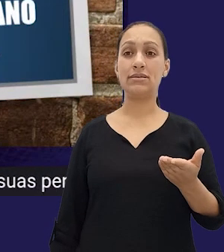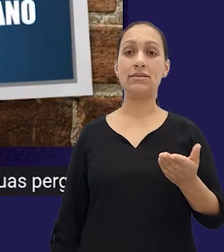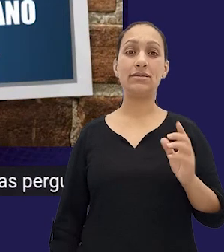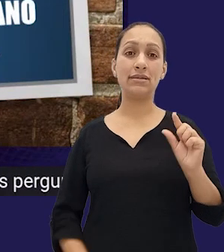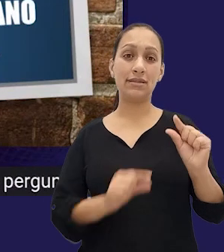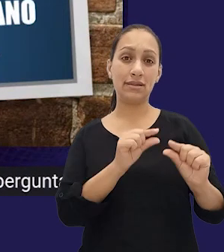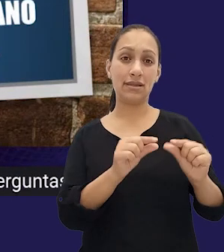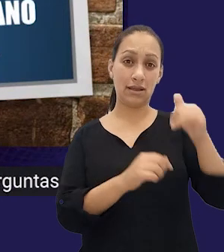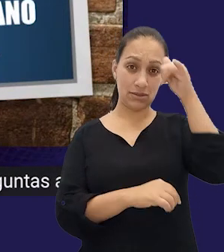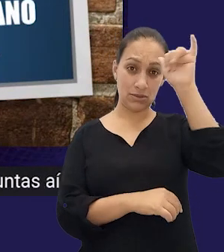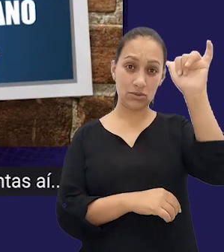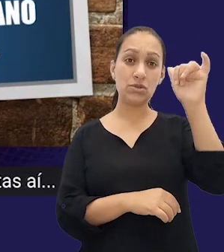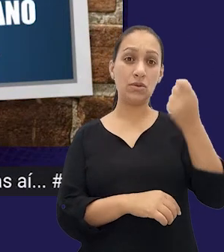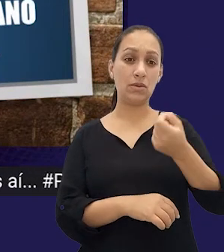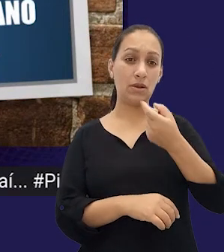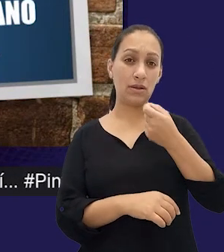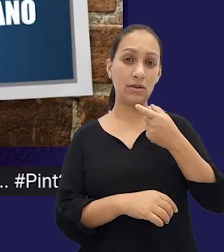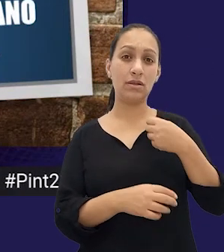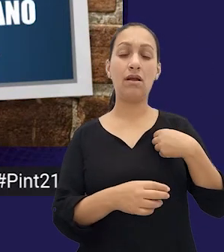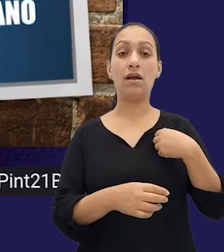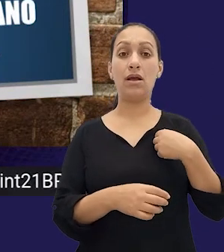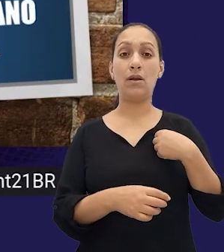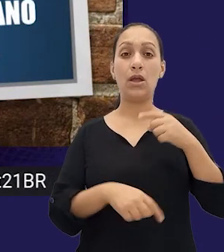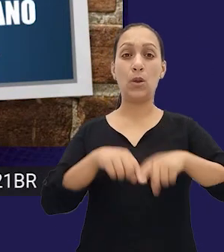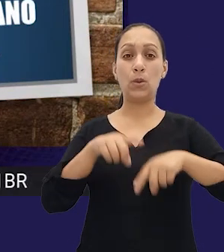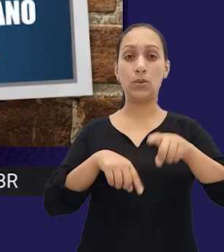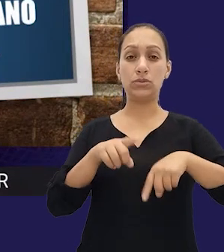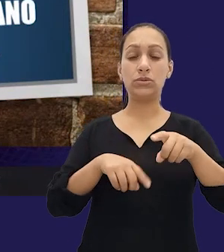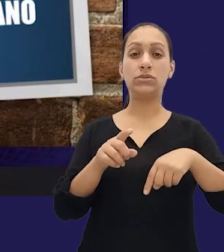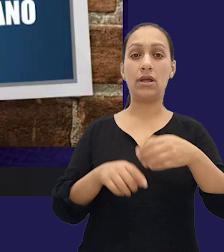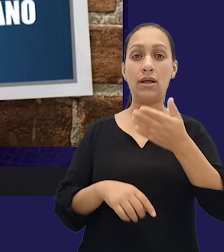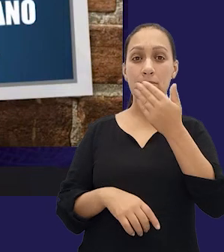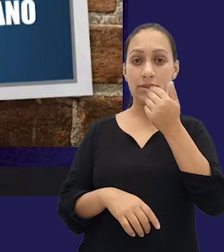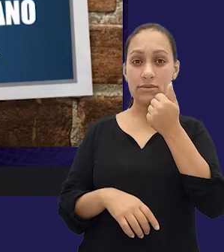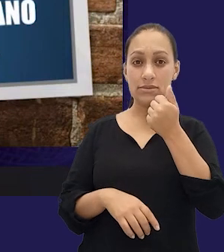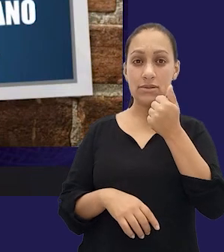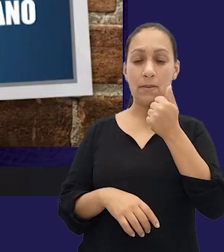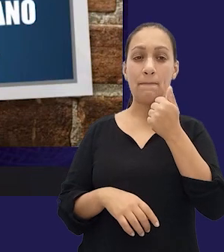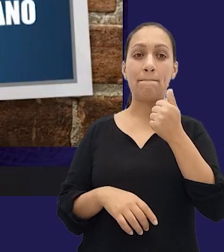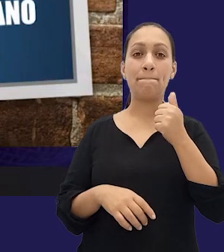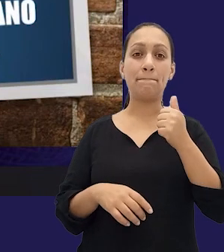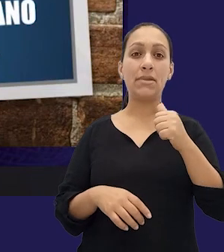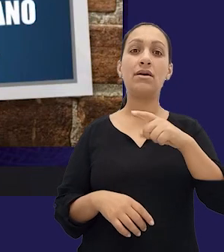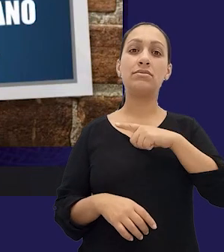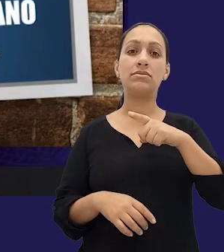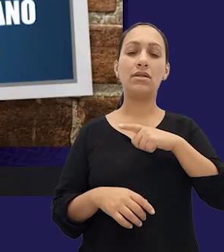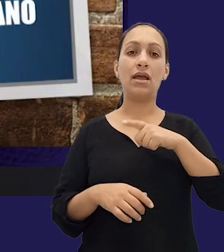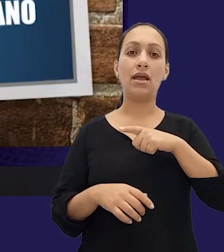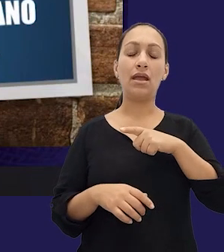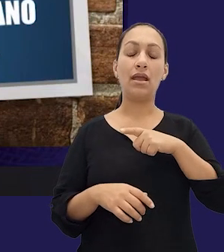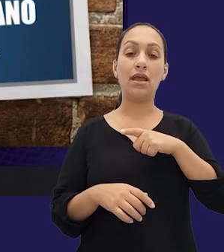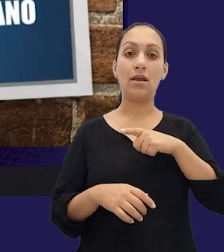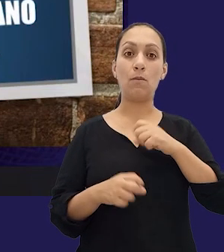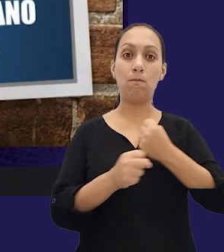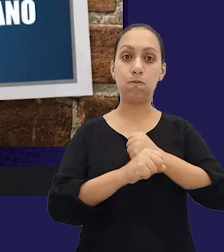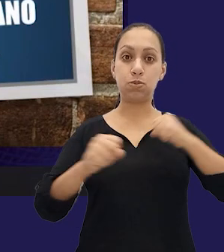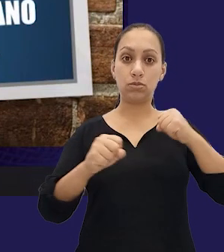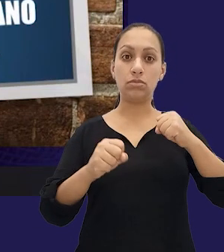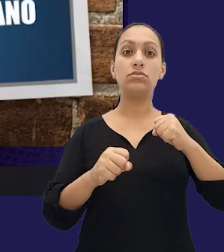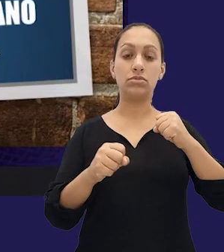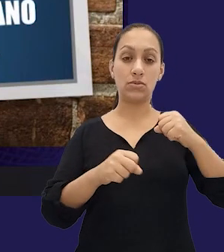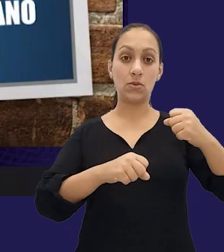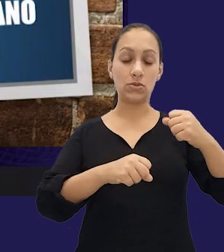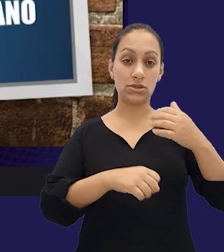em recursos alimentícios para promover um ganho de crescimento nos animais, né, um promotor